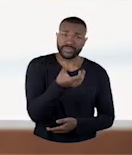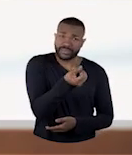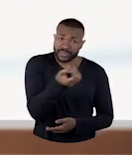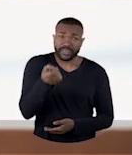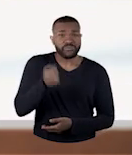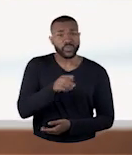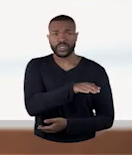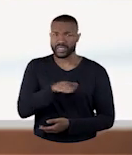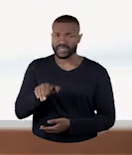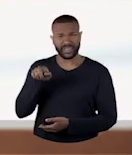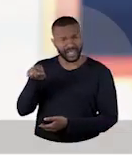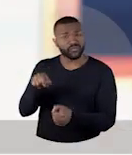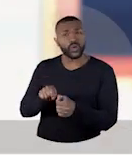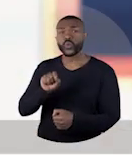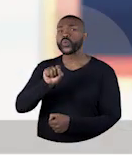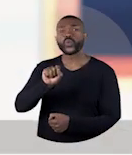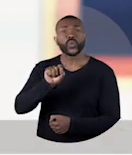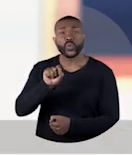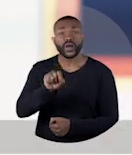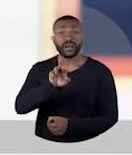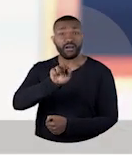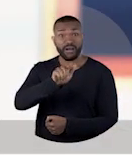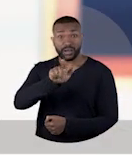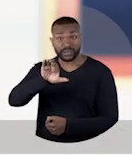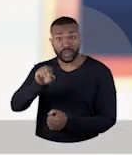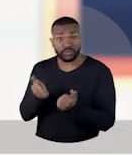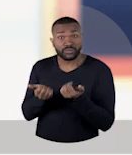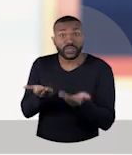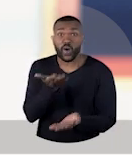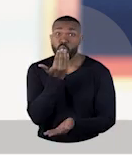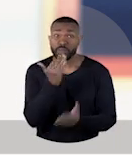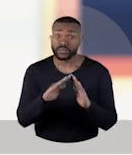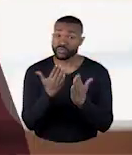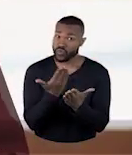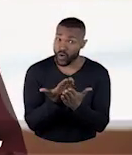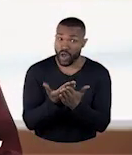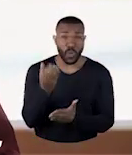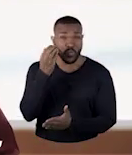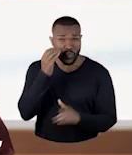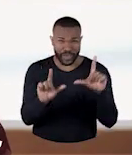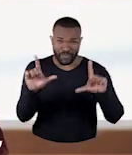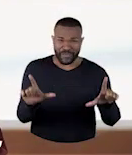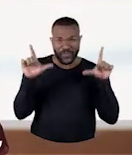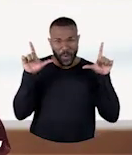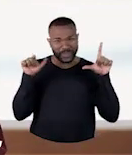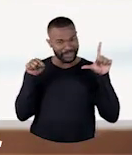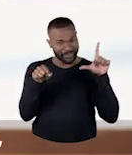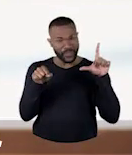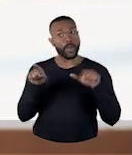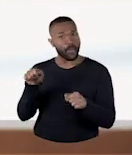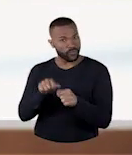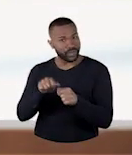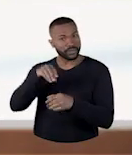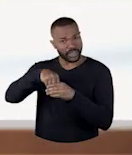de 600 mil crianças. E não satisfeitos, queriam colocar ração humana na merenda escolar. O que Bruno mostra na propaganda é uma